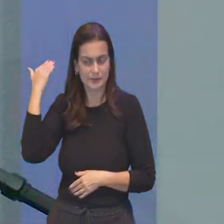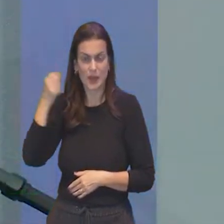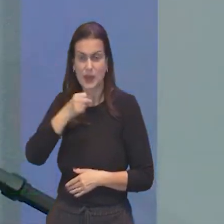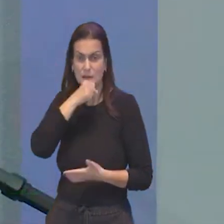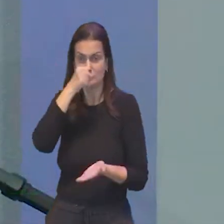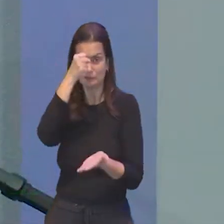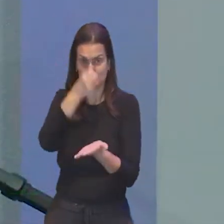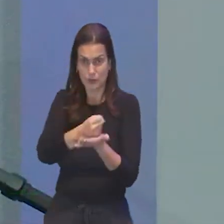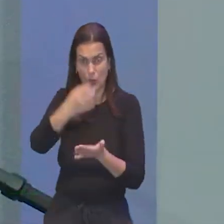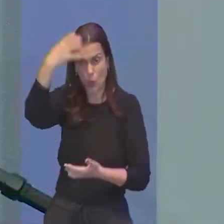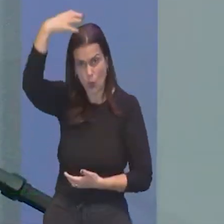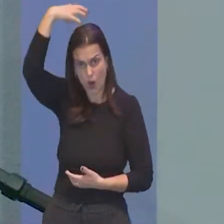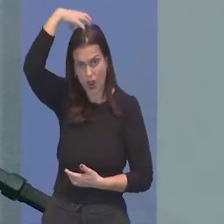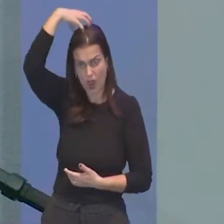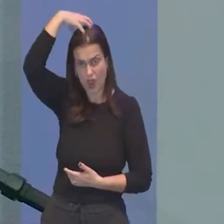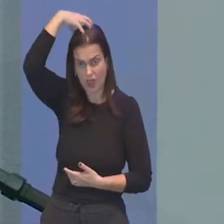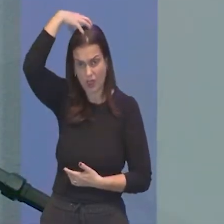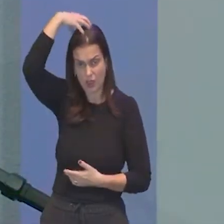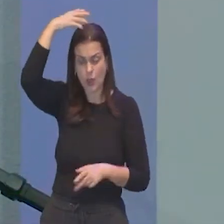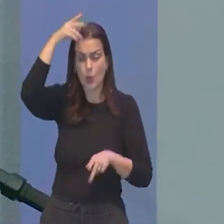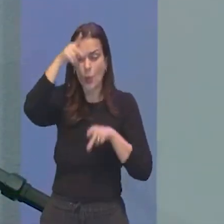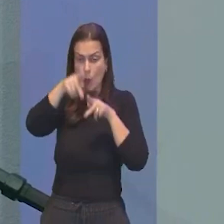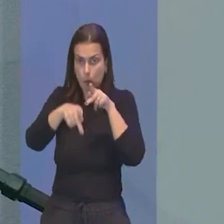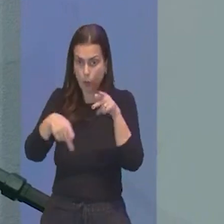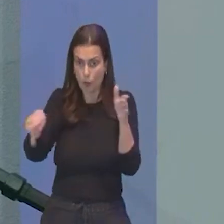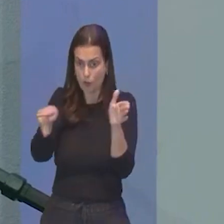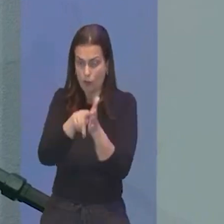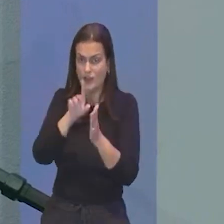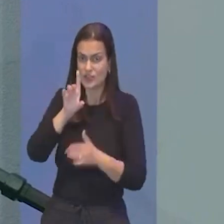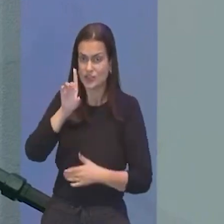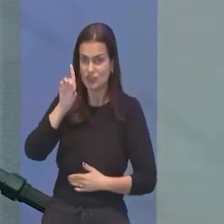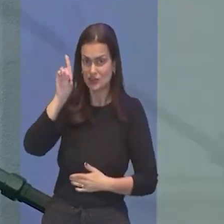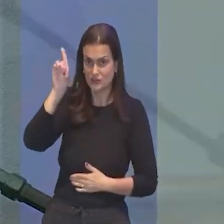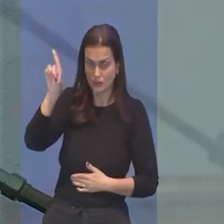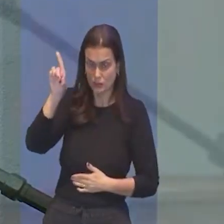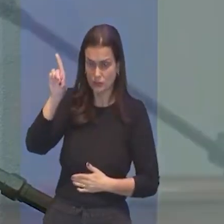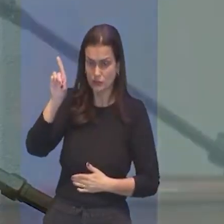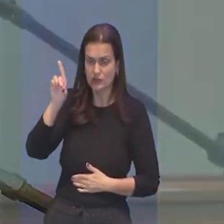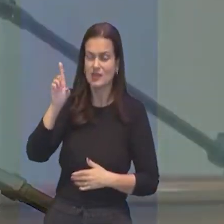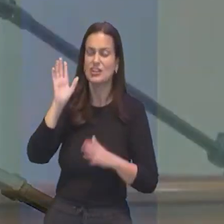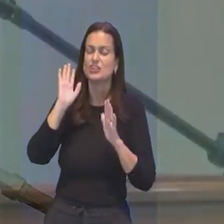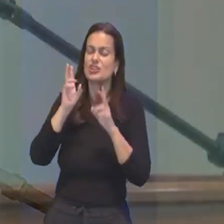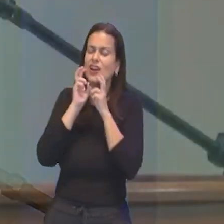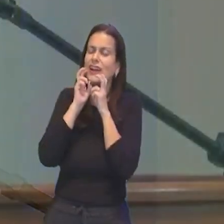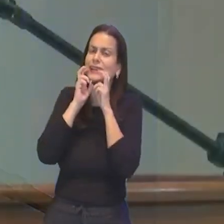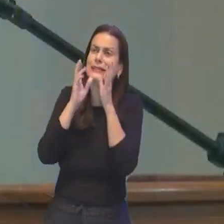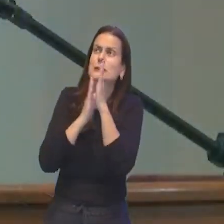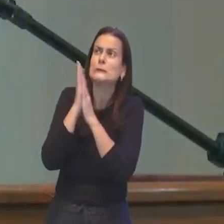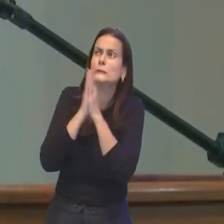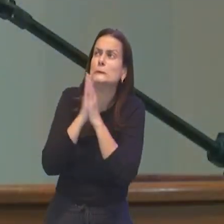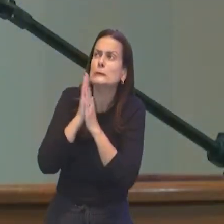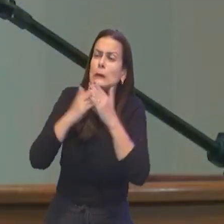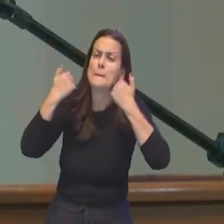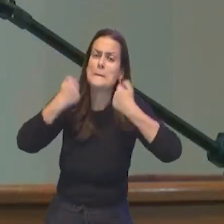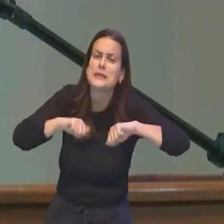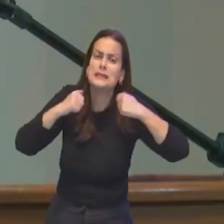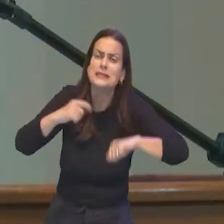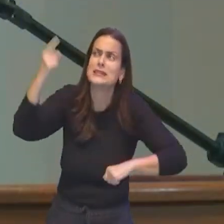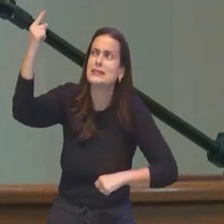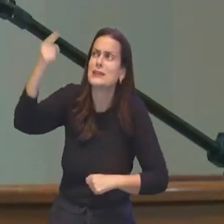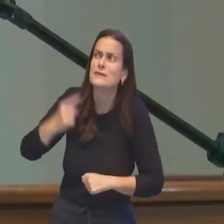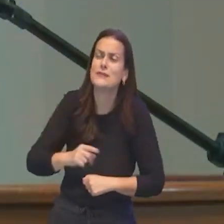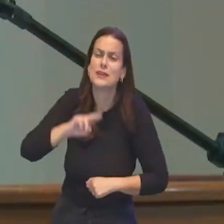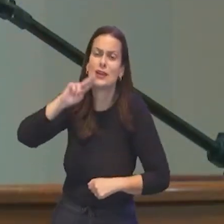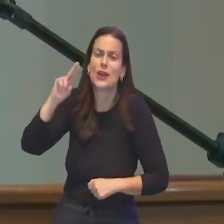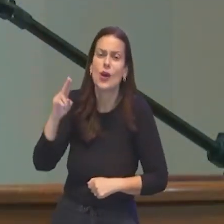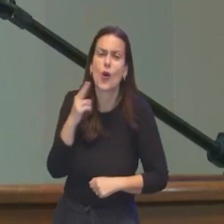os reis, o povo de Deus, eles já gritavam e eles já falavam: